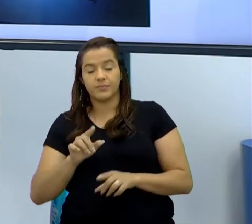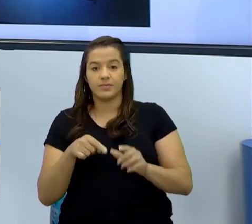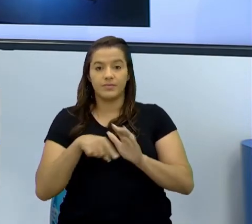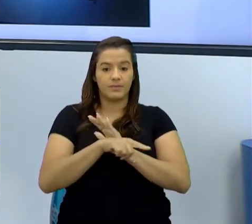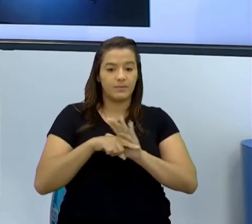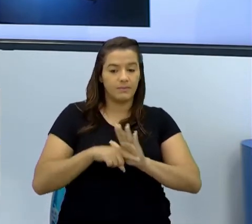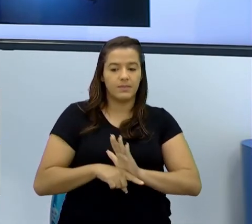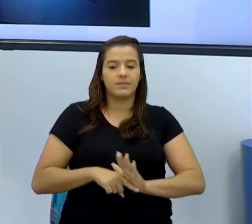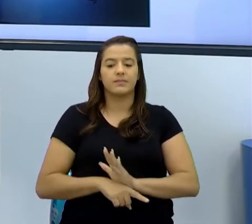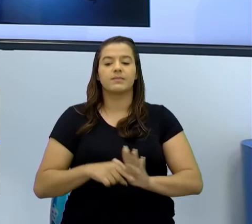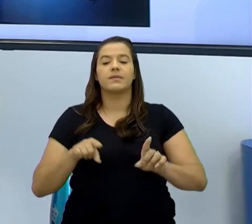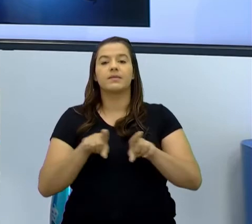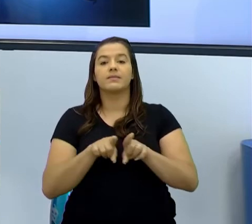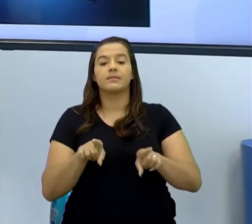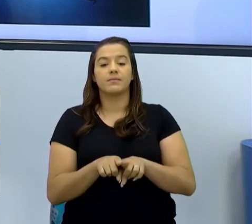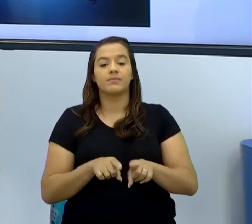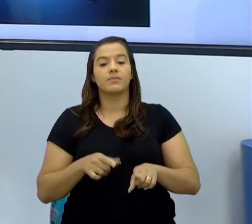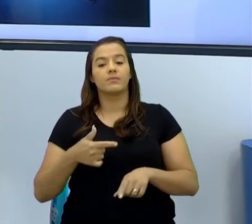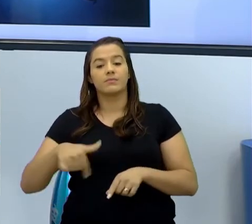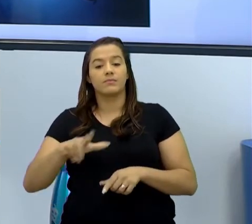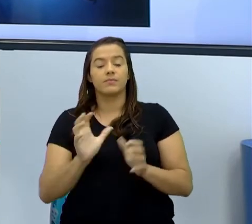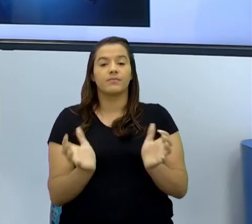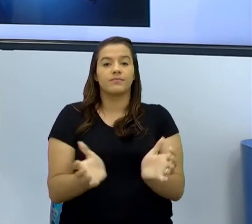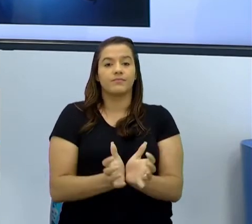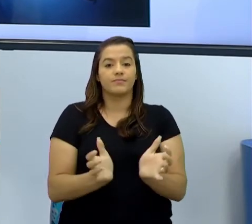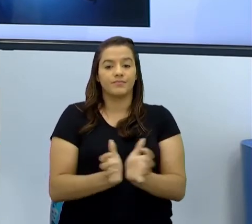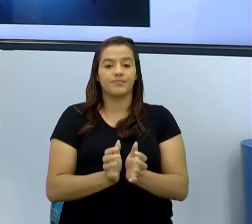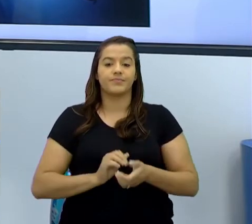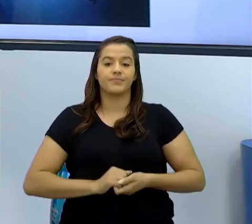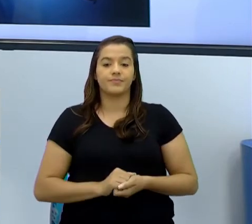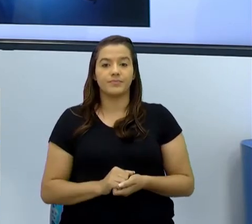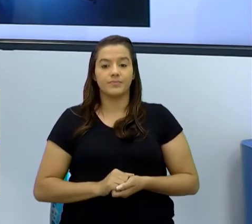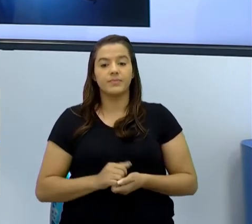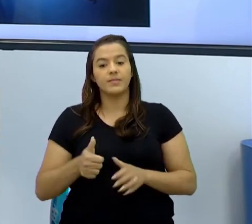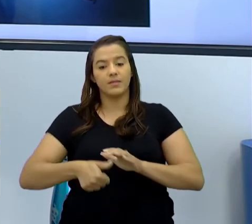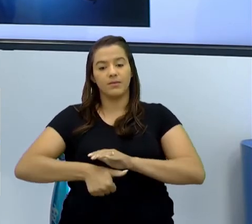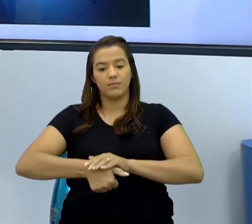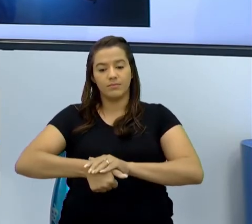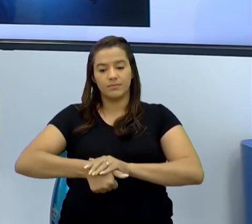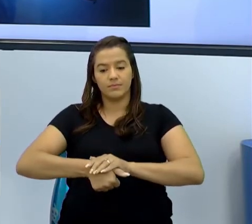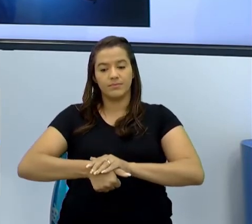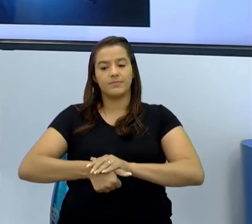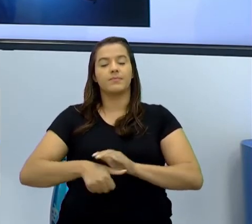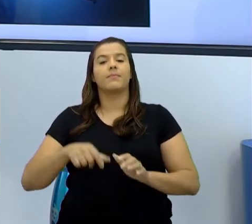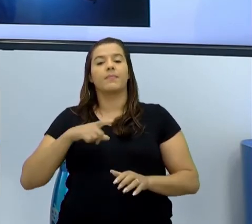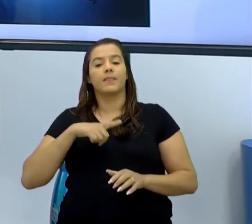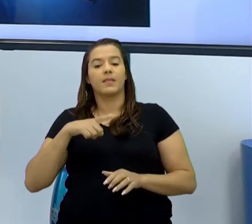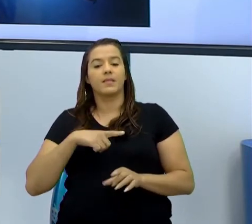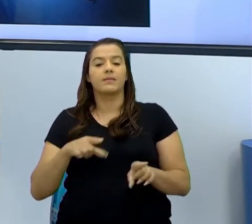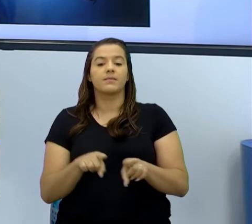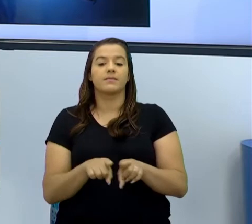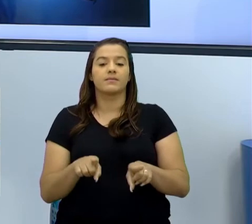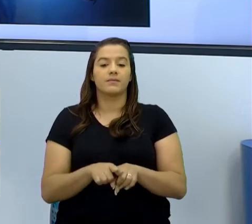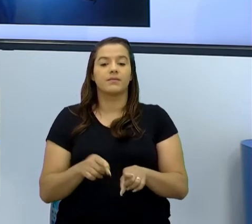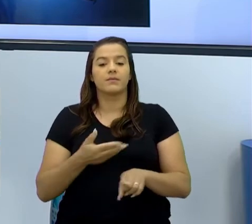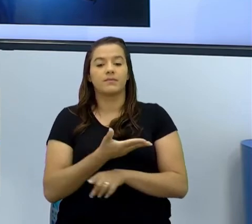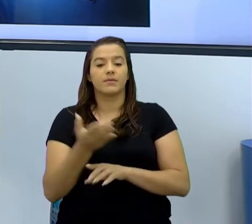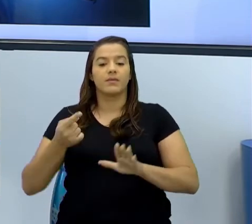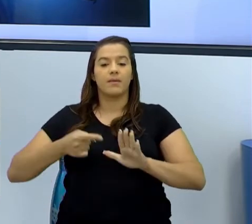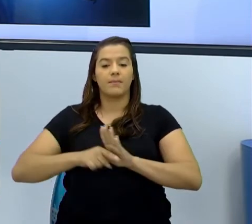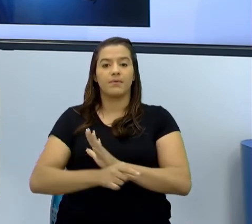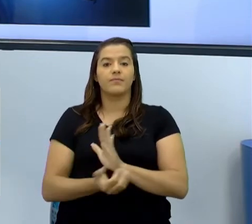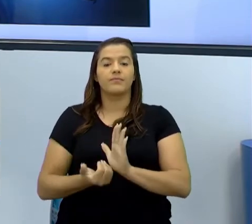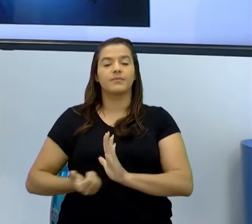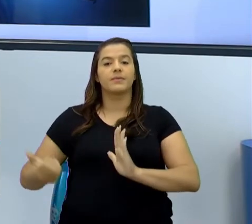né, os maores. Então, as tartarugas aí, elas vão aprofundar um